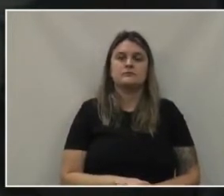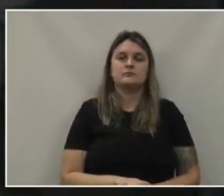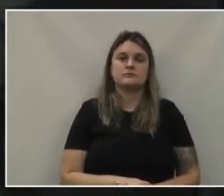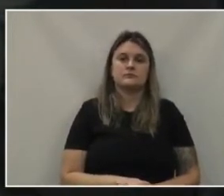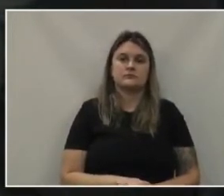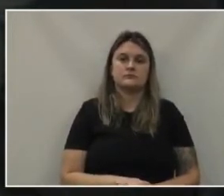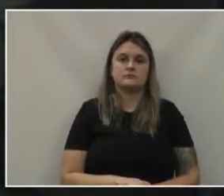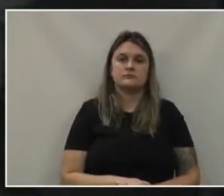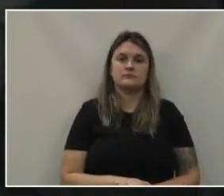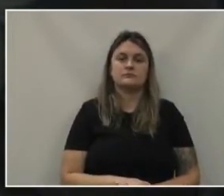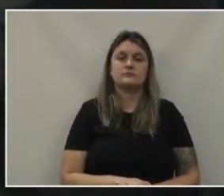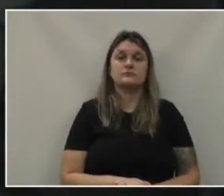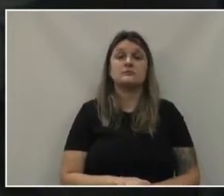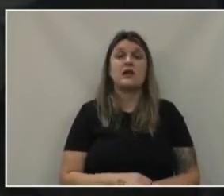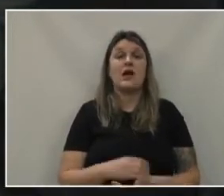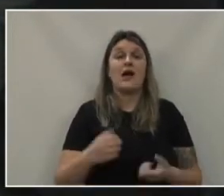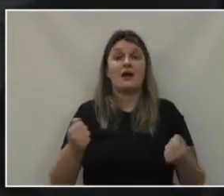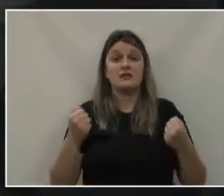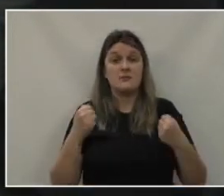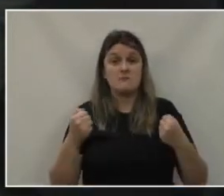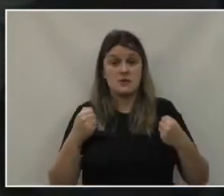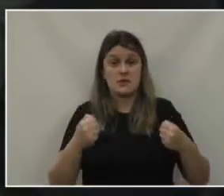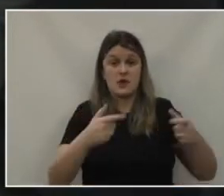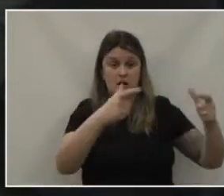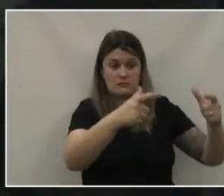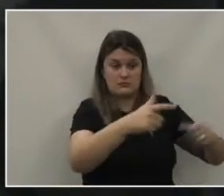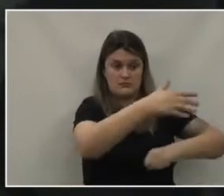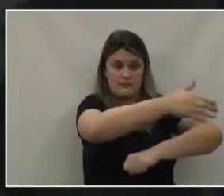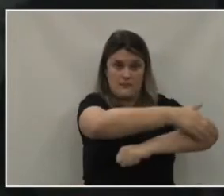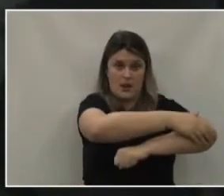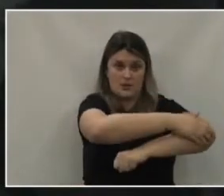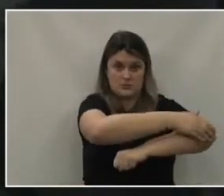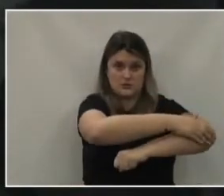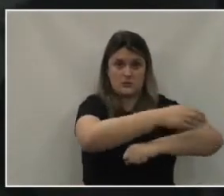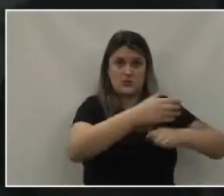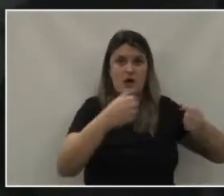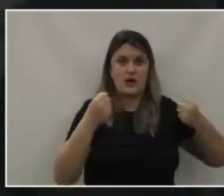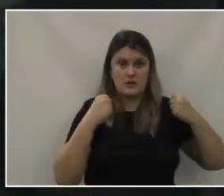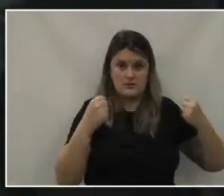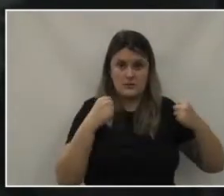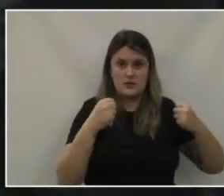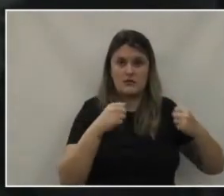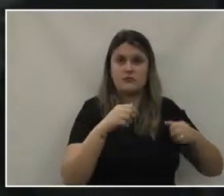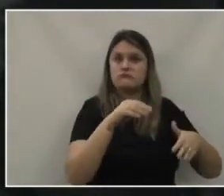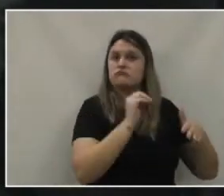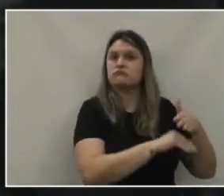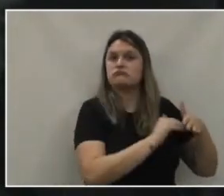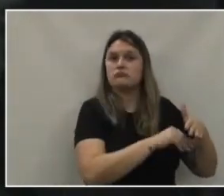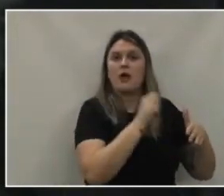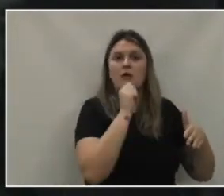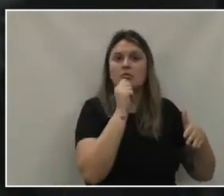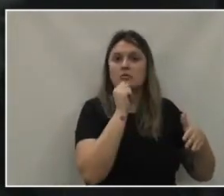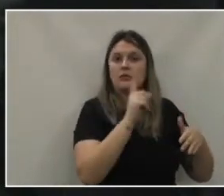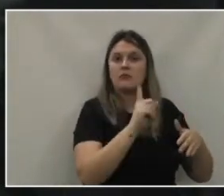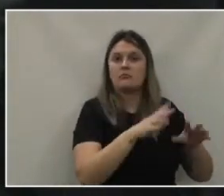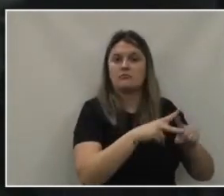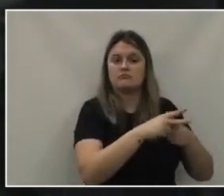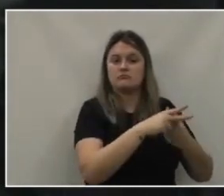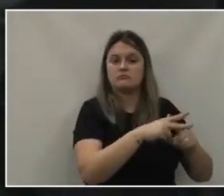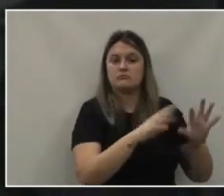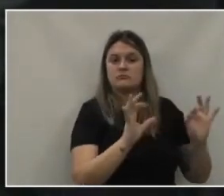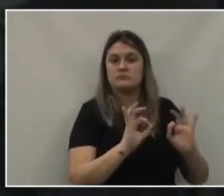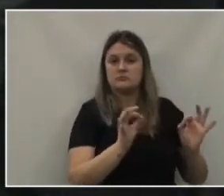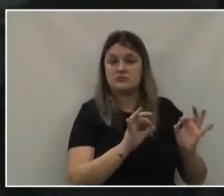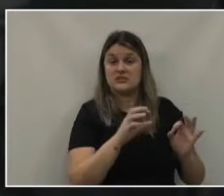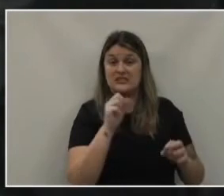a cidade. As academias ao ar livre, que já faz mais de um ano que estão amontoadas e não foram instaladas ainda.